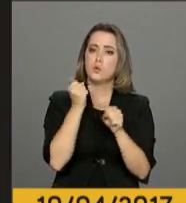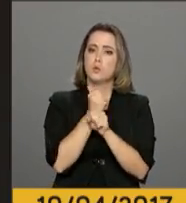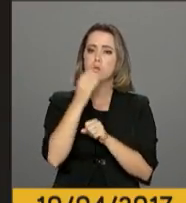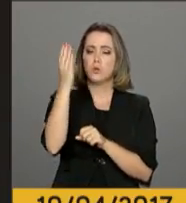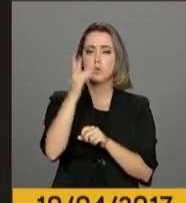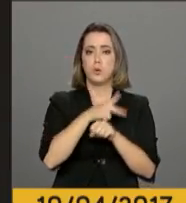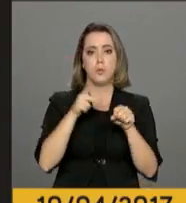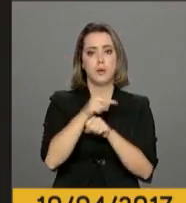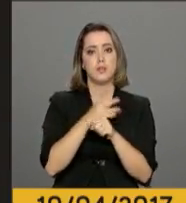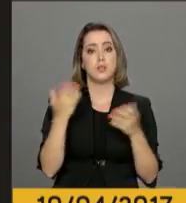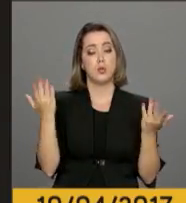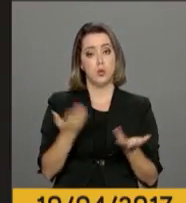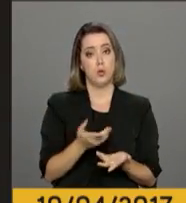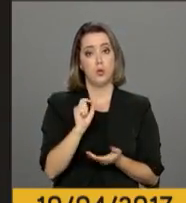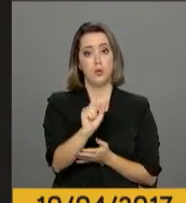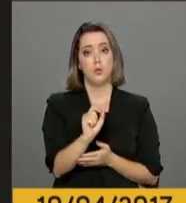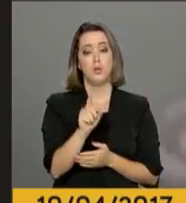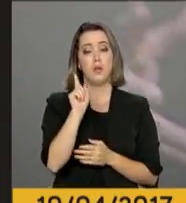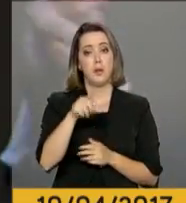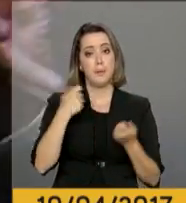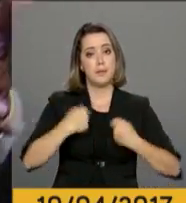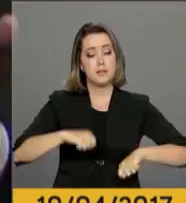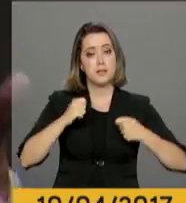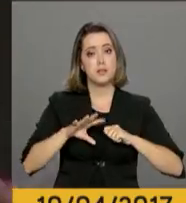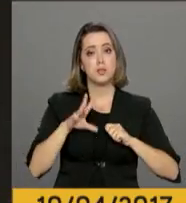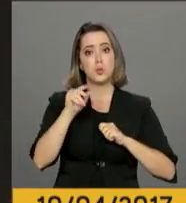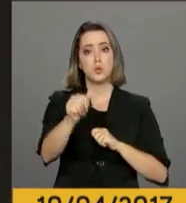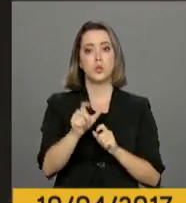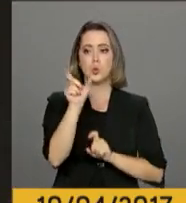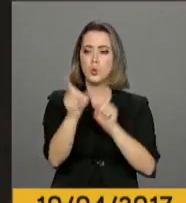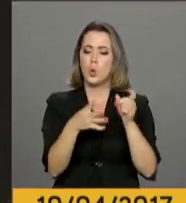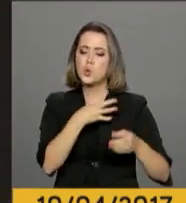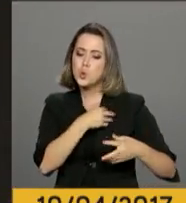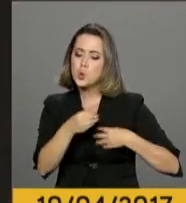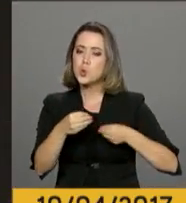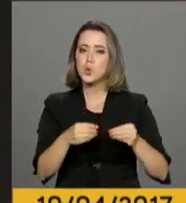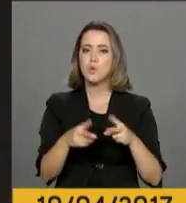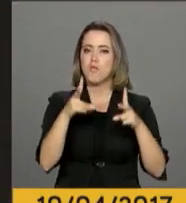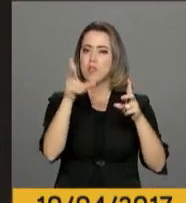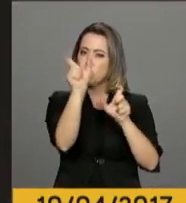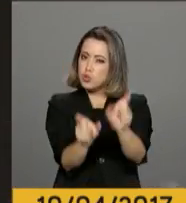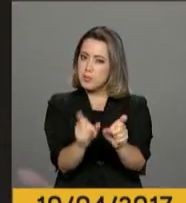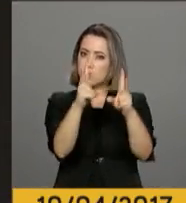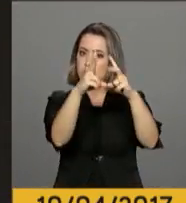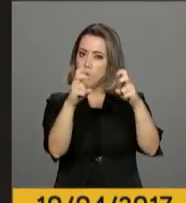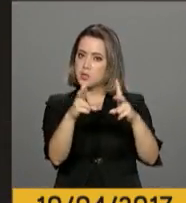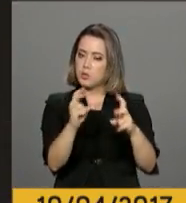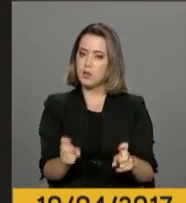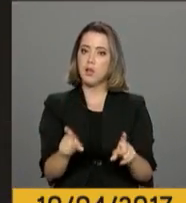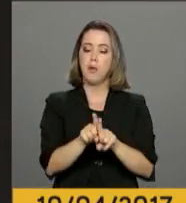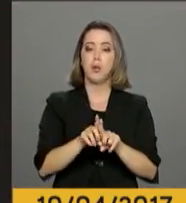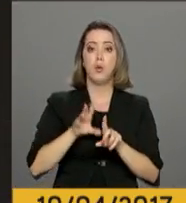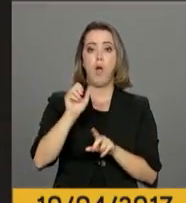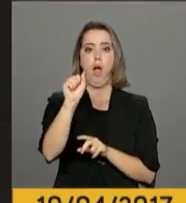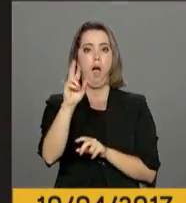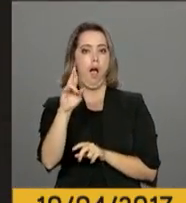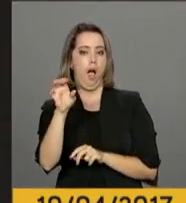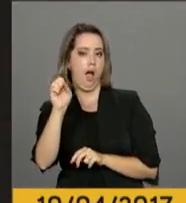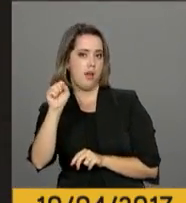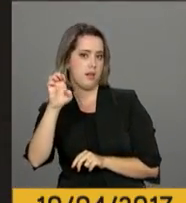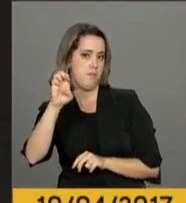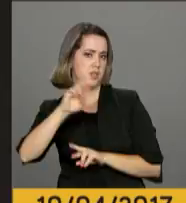o país, é preciso que todos os descendentes de libaneses, árabes em geral, que estão